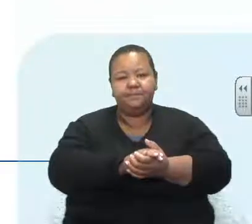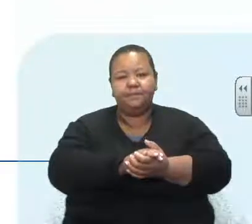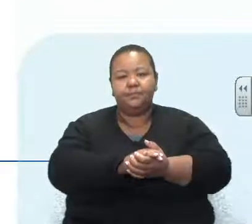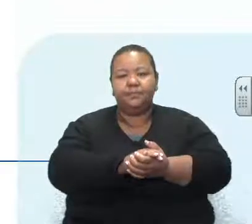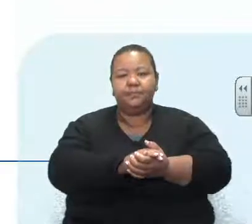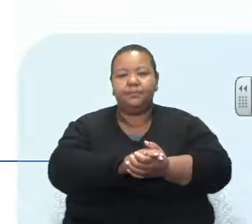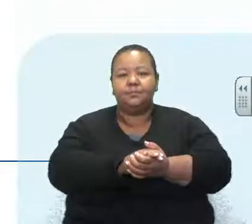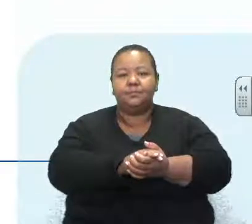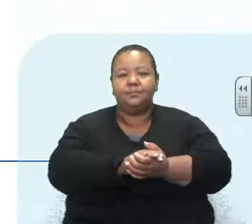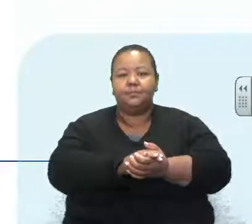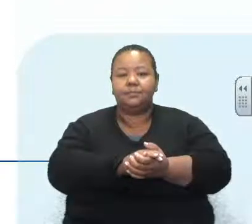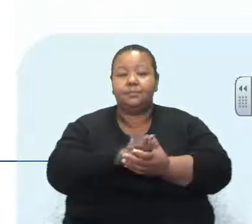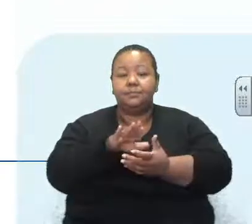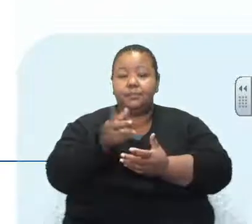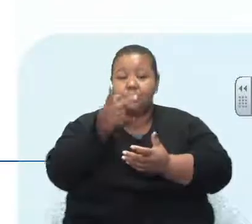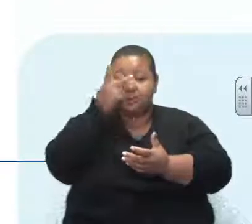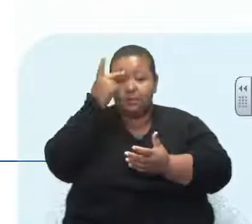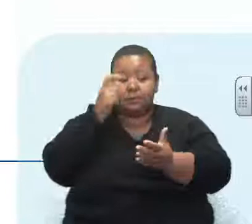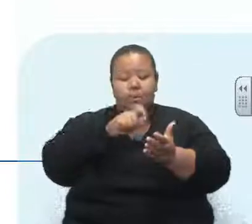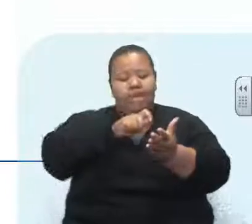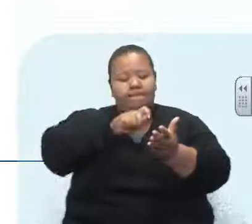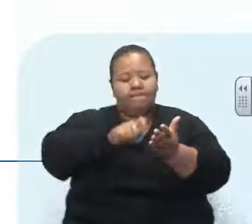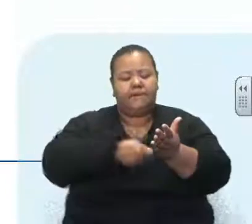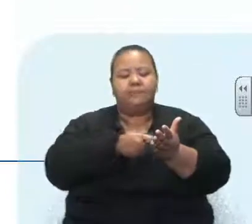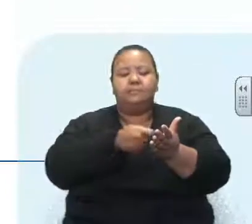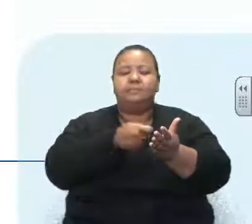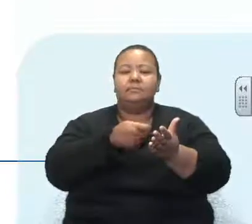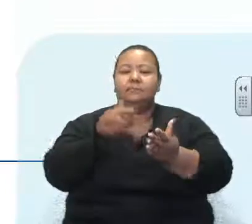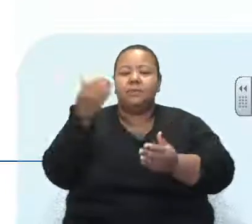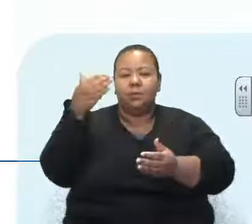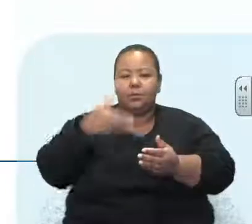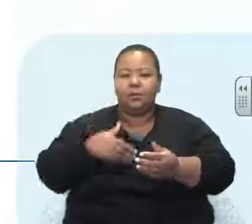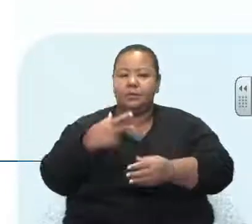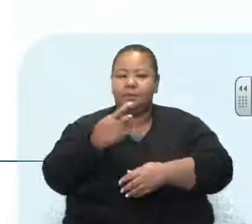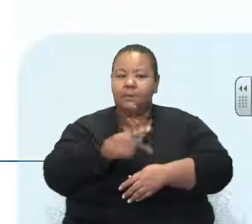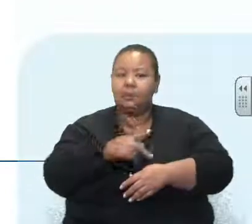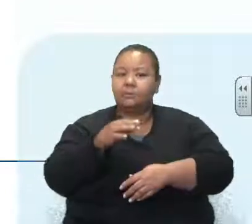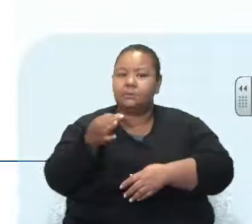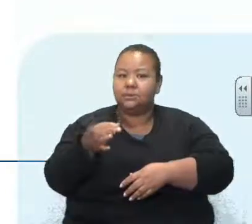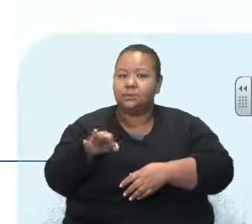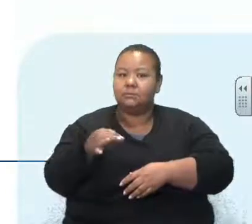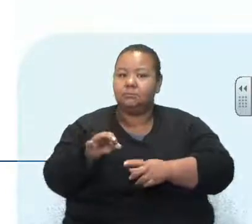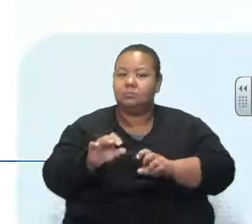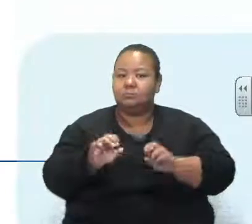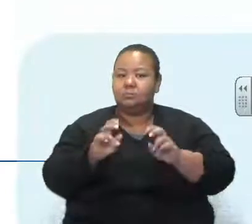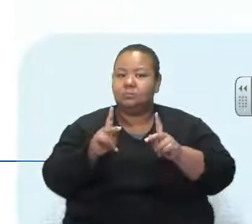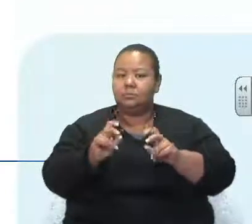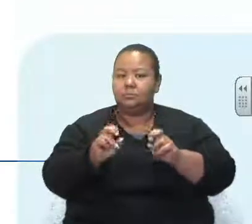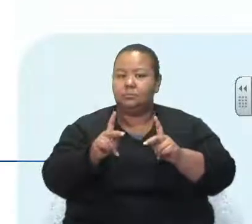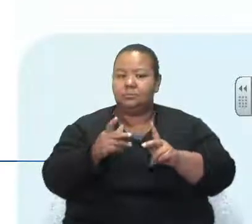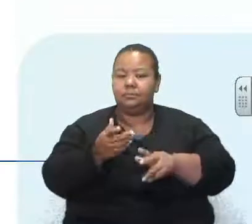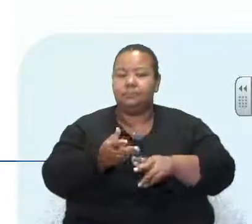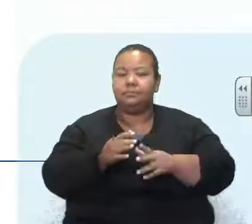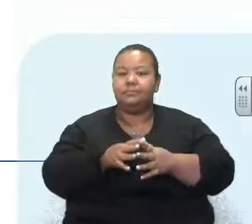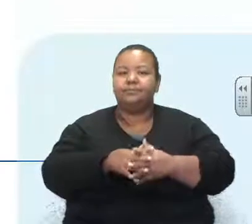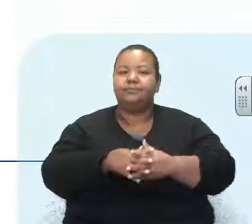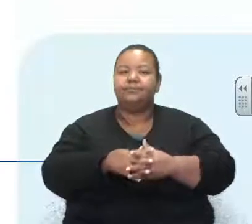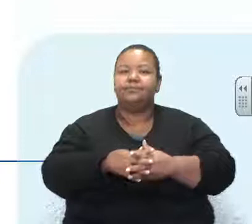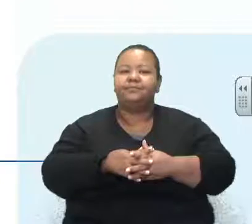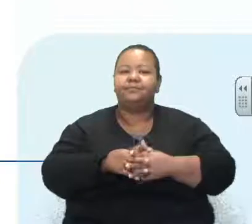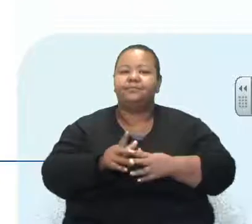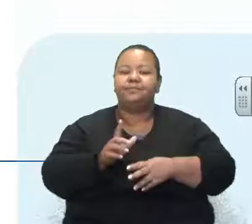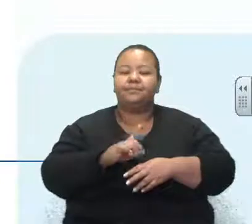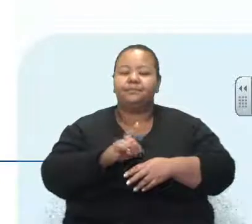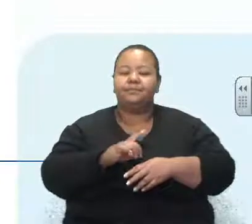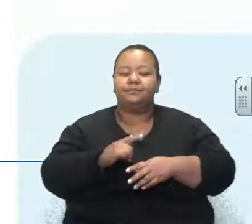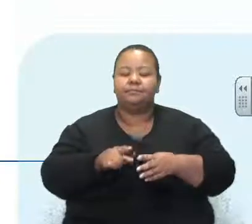A partir do momento que ele assina, ele comprova que aquilo está correto, que está tudo ok. E aí, nós temos